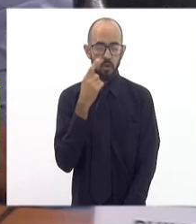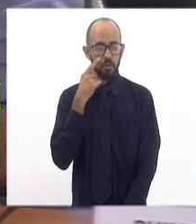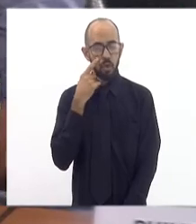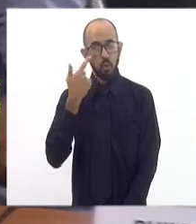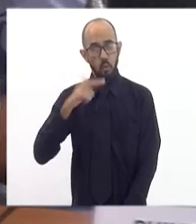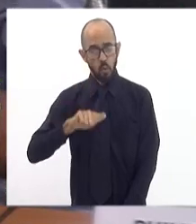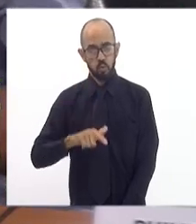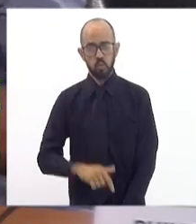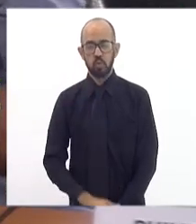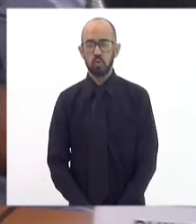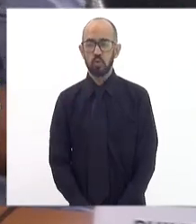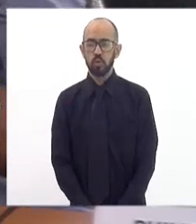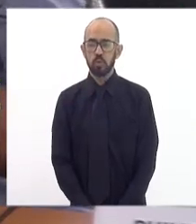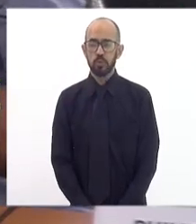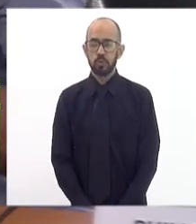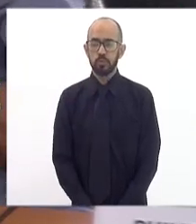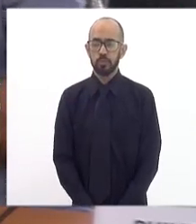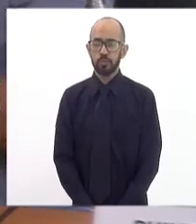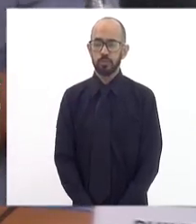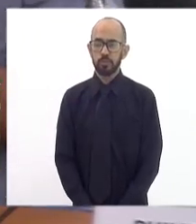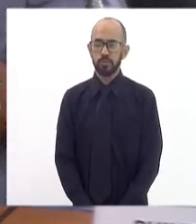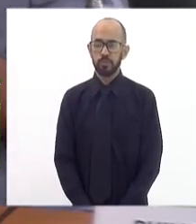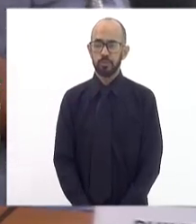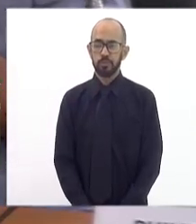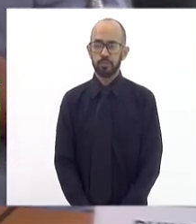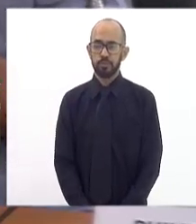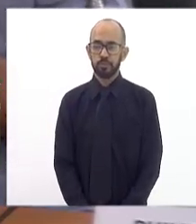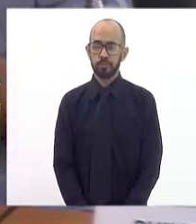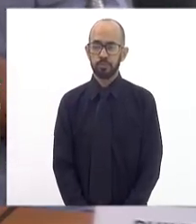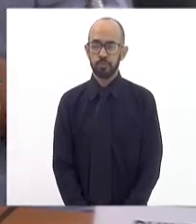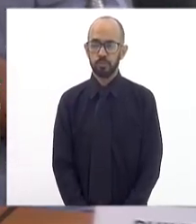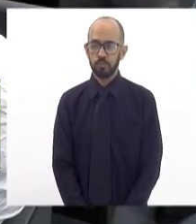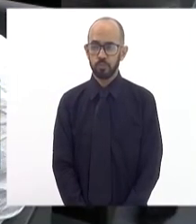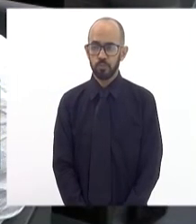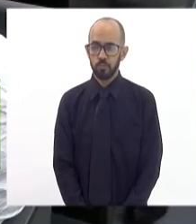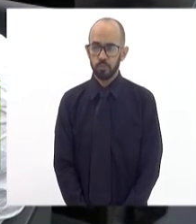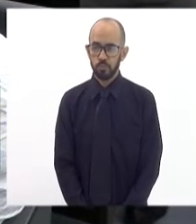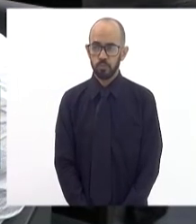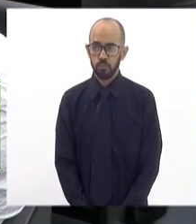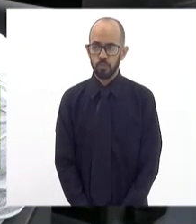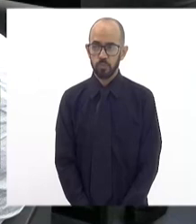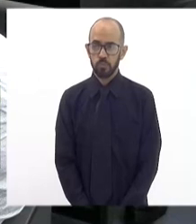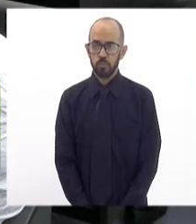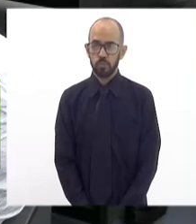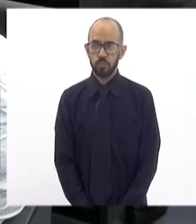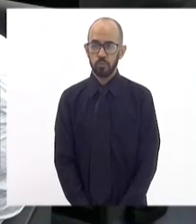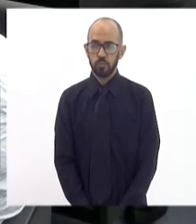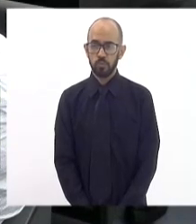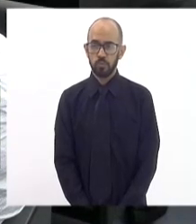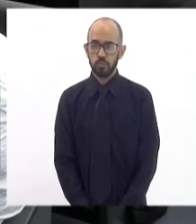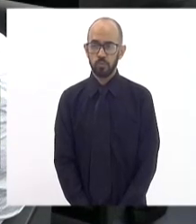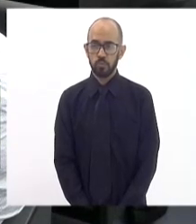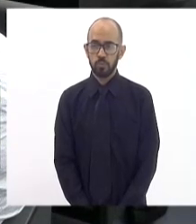eu durmo lá olá olá olá